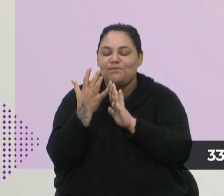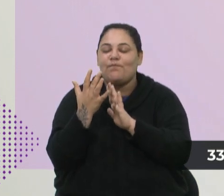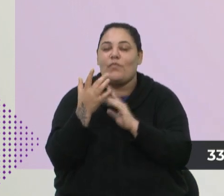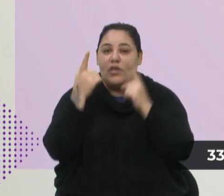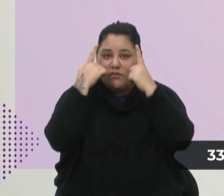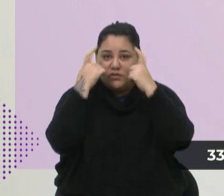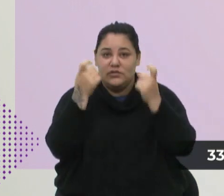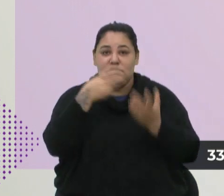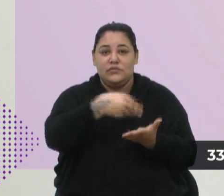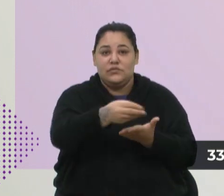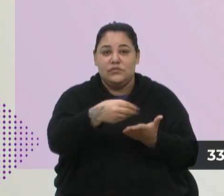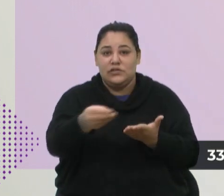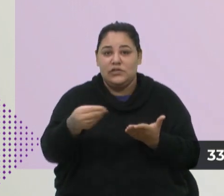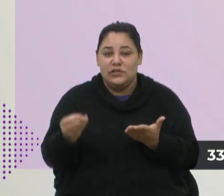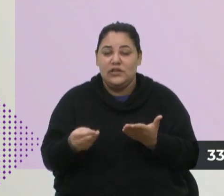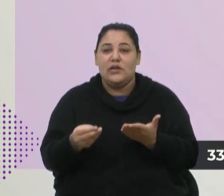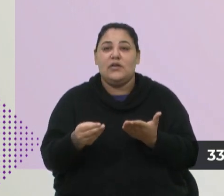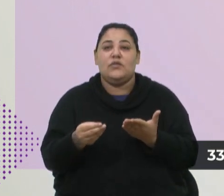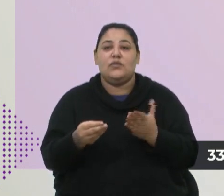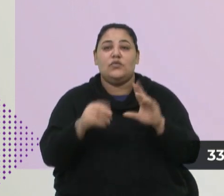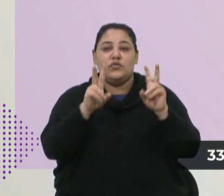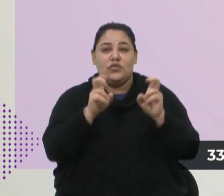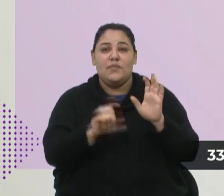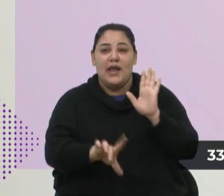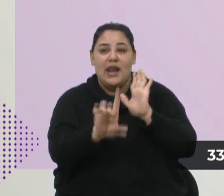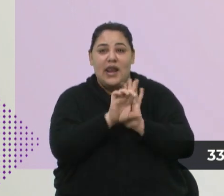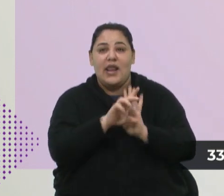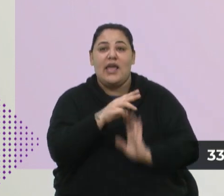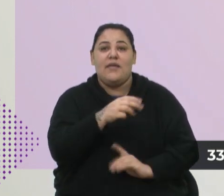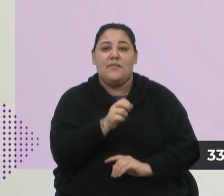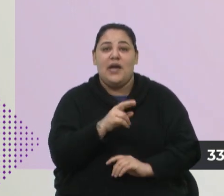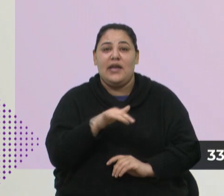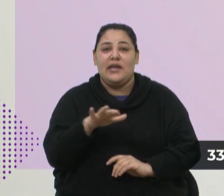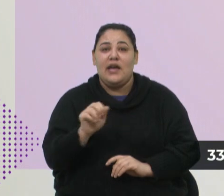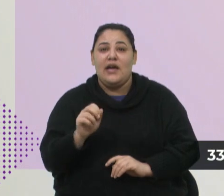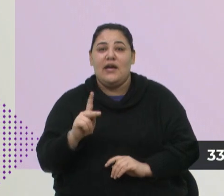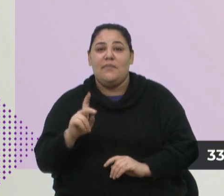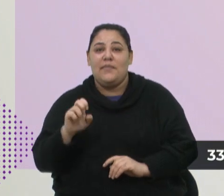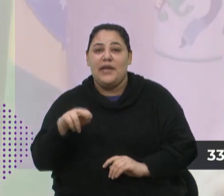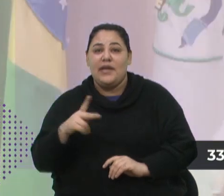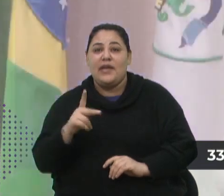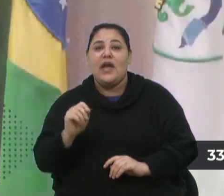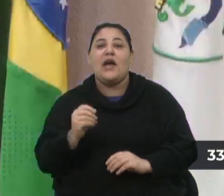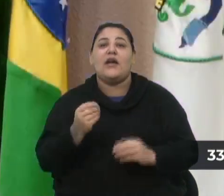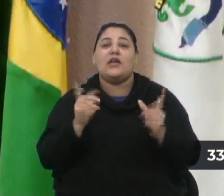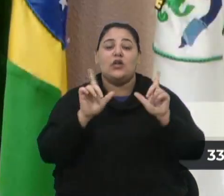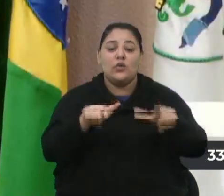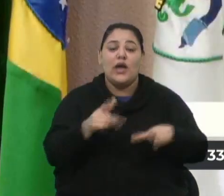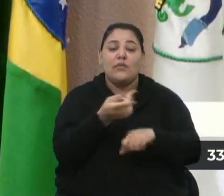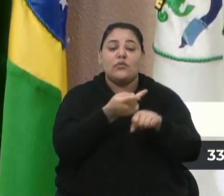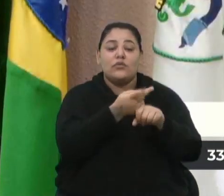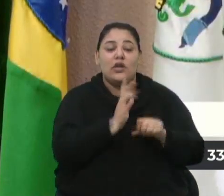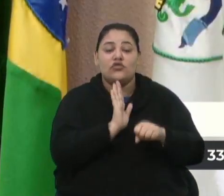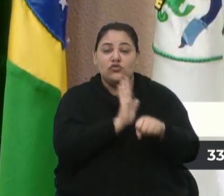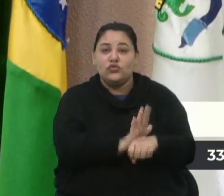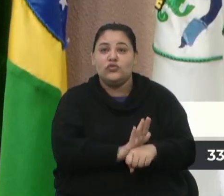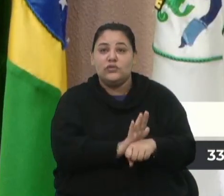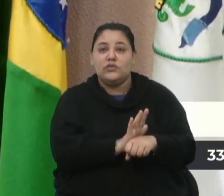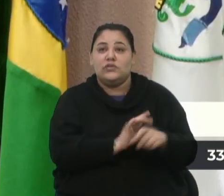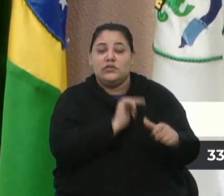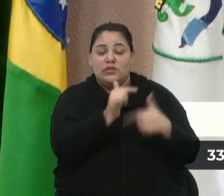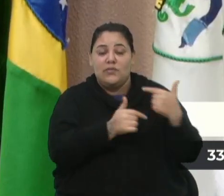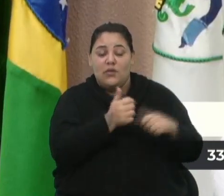material informativo sobre a Lei Maria da Penha, sobre onde, quando, como buscar ajuda, serviços que são oferecidos aqui